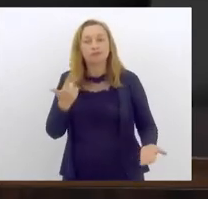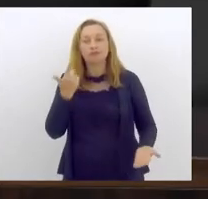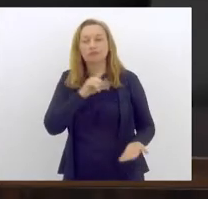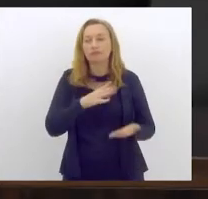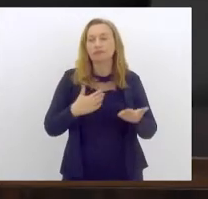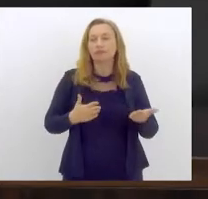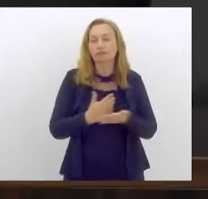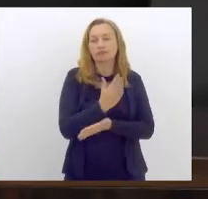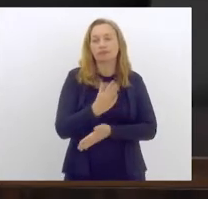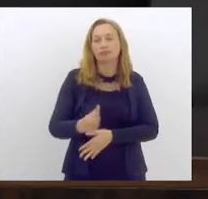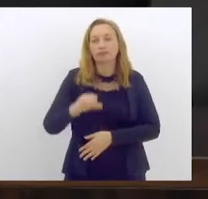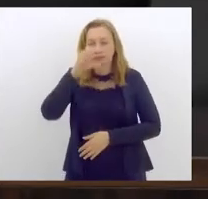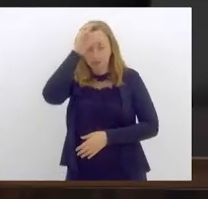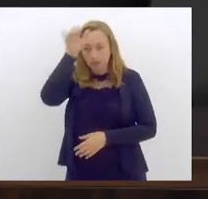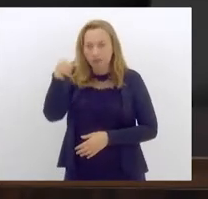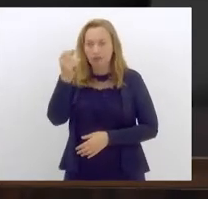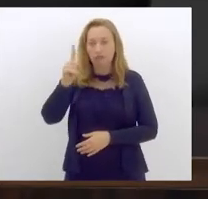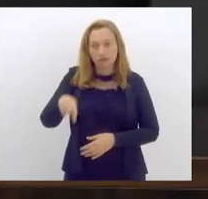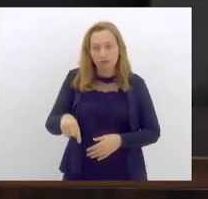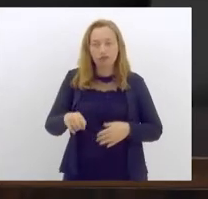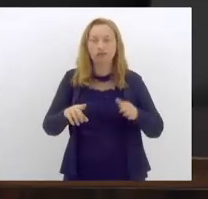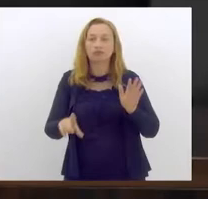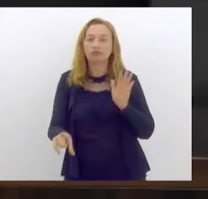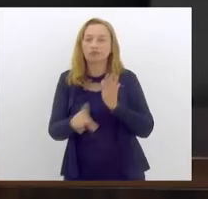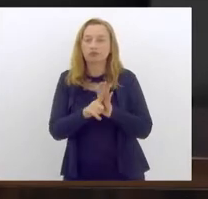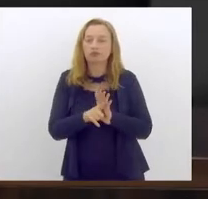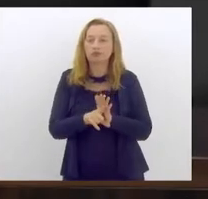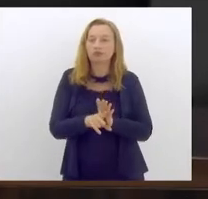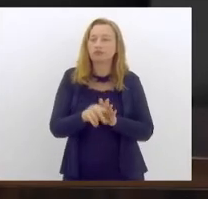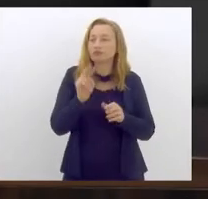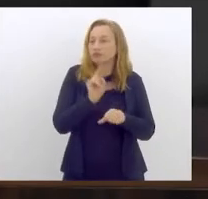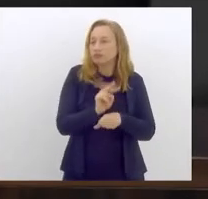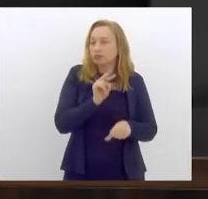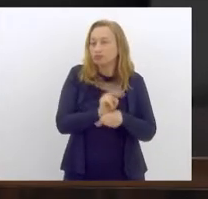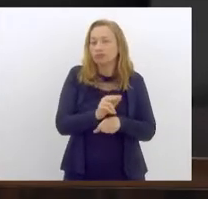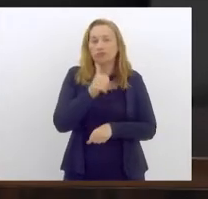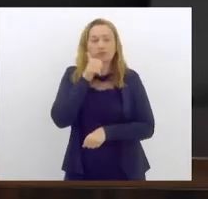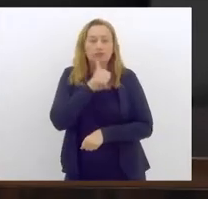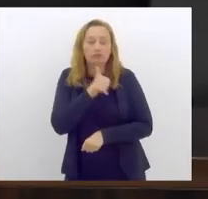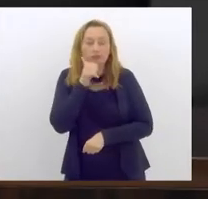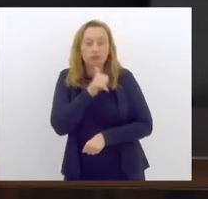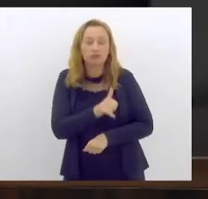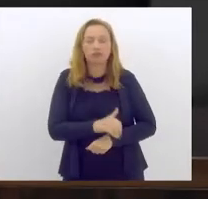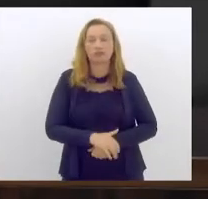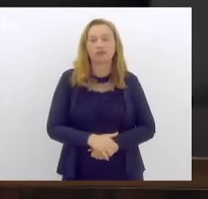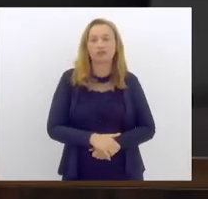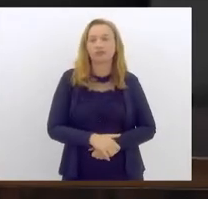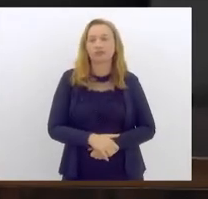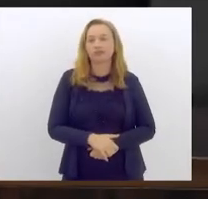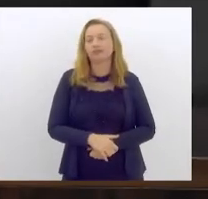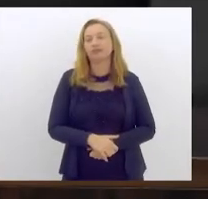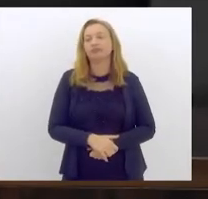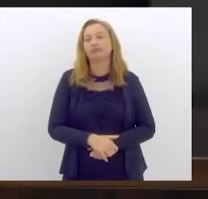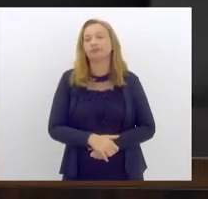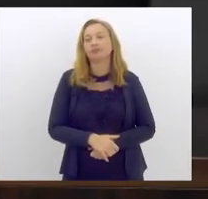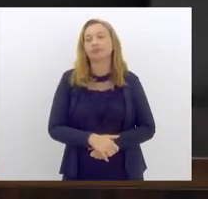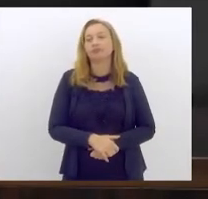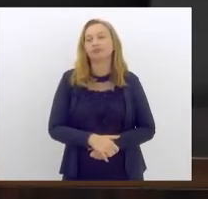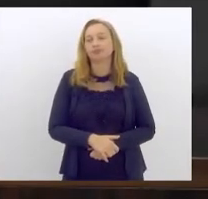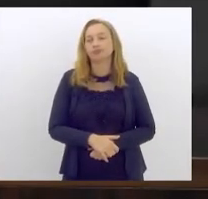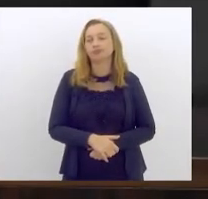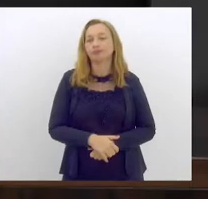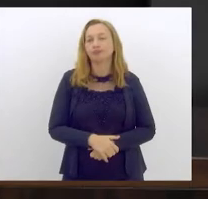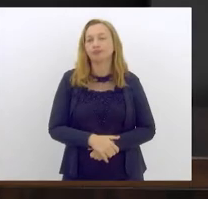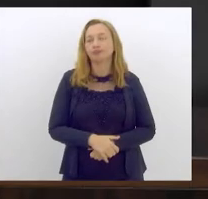leis tia Ju que apontam para preservar as mulheres Fluminenses Fluminense da